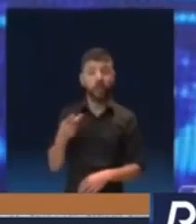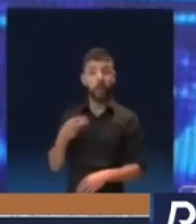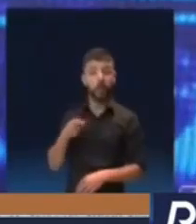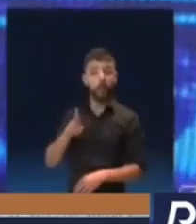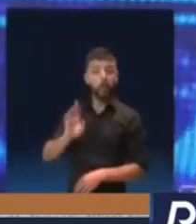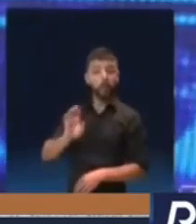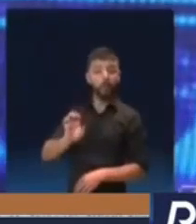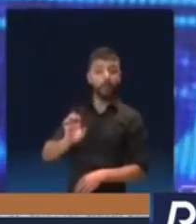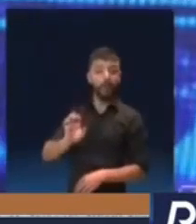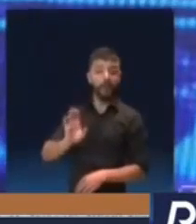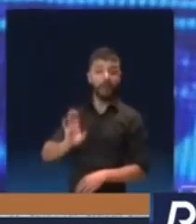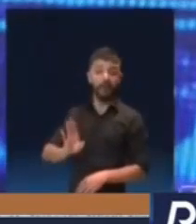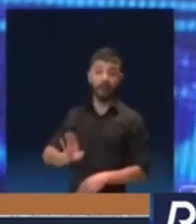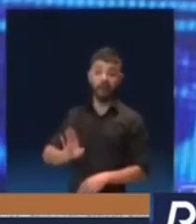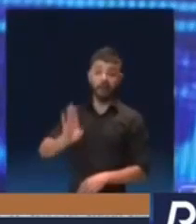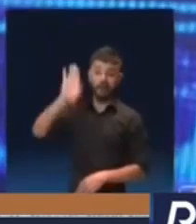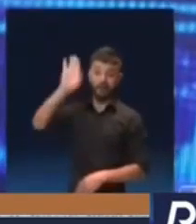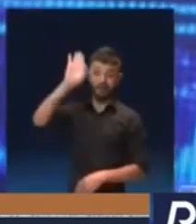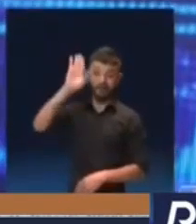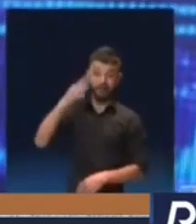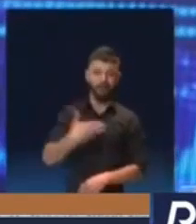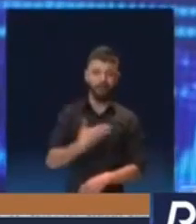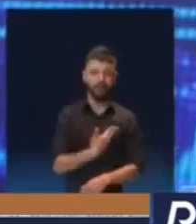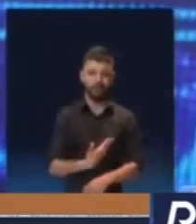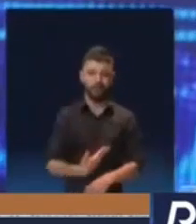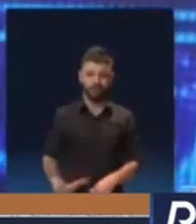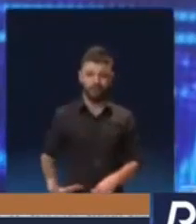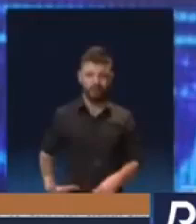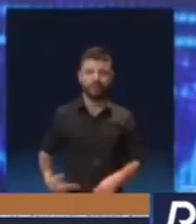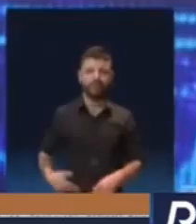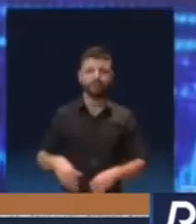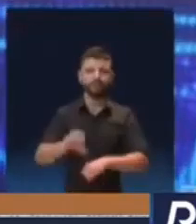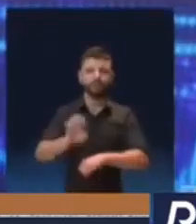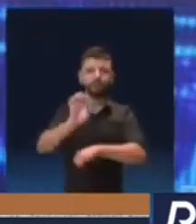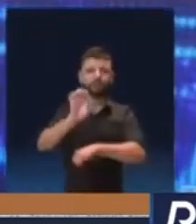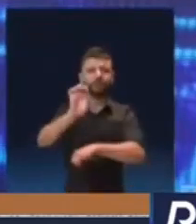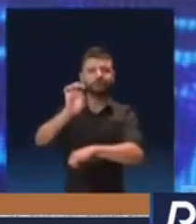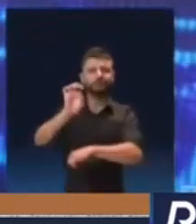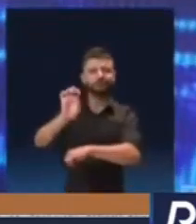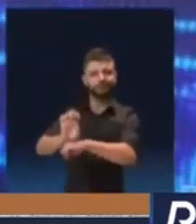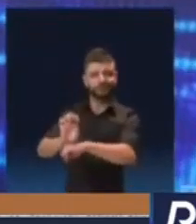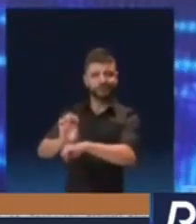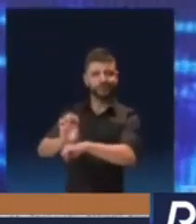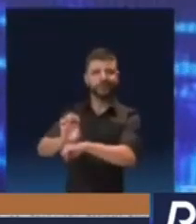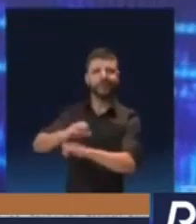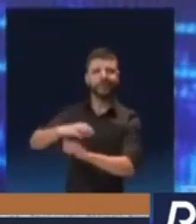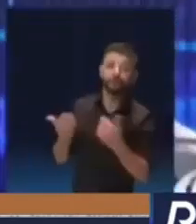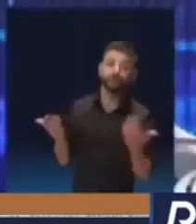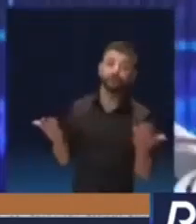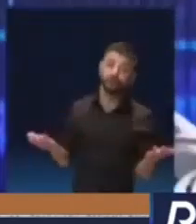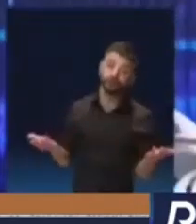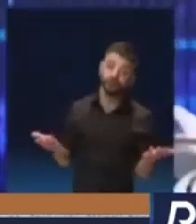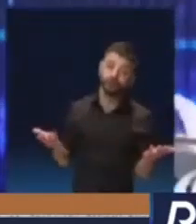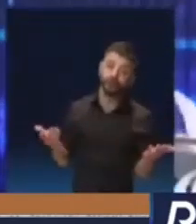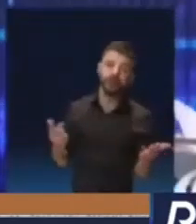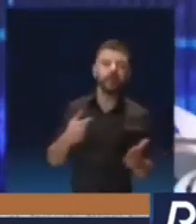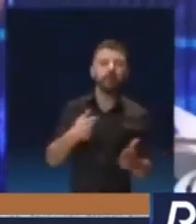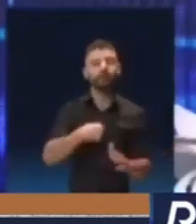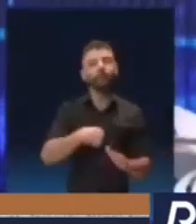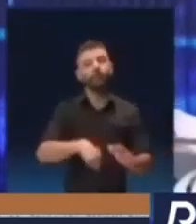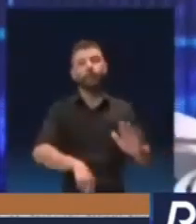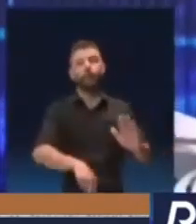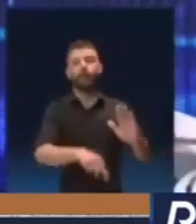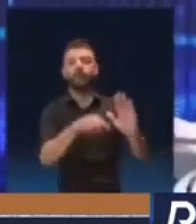ficando fora desse debate do que participando. É, realmente, você já falou aí, analisaram anteriormente,